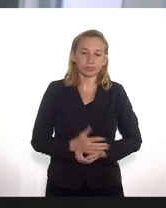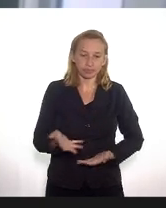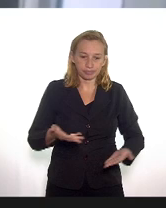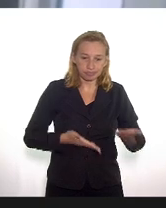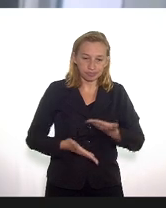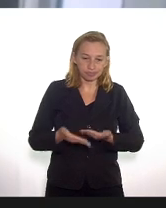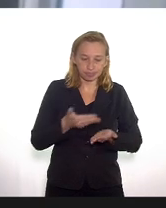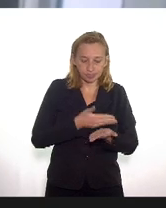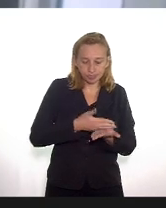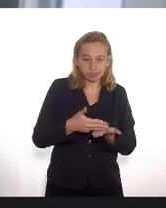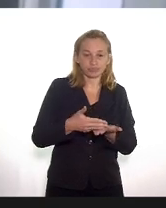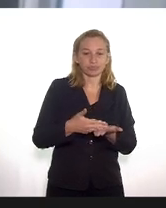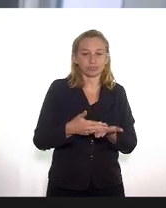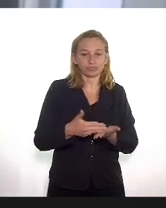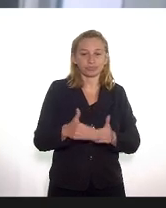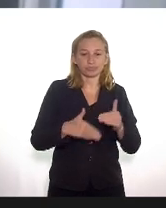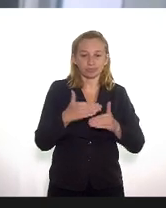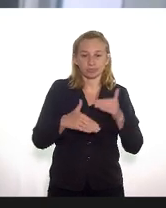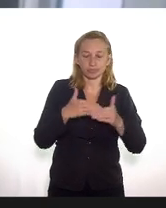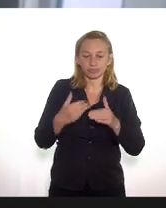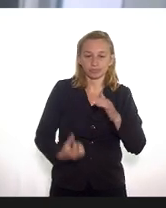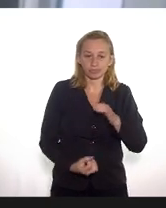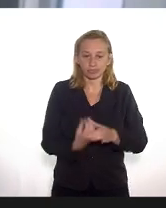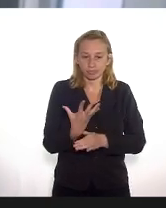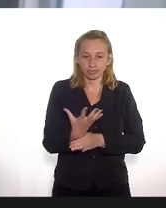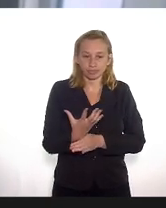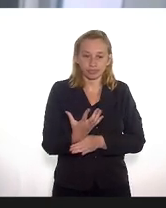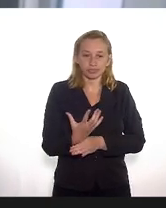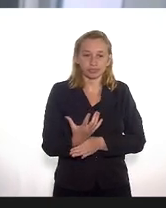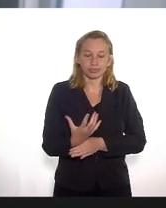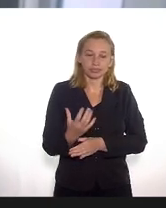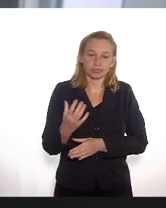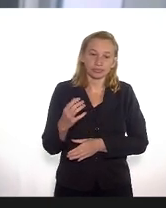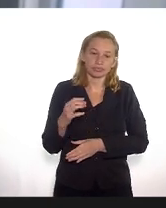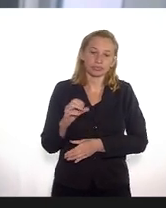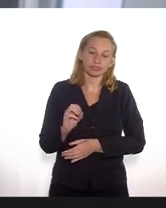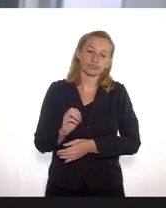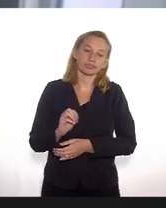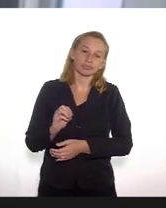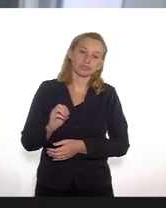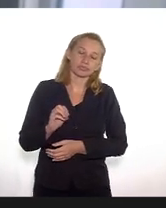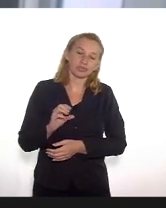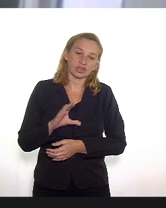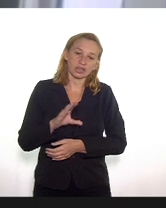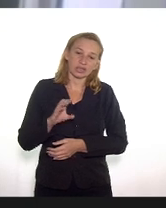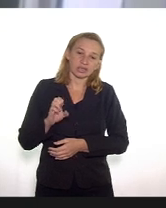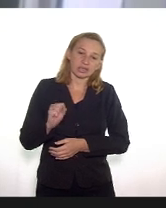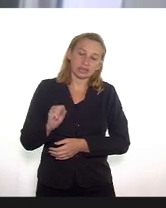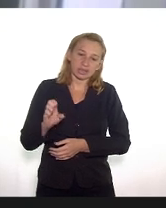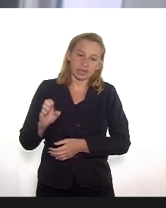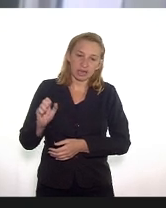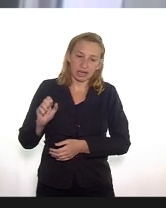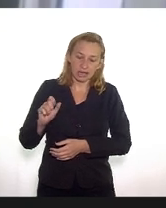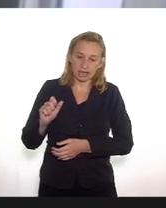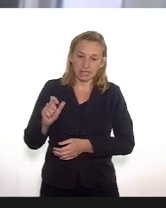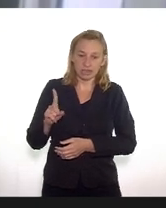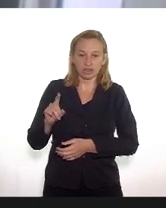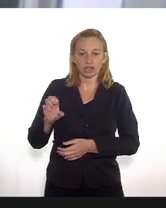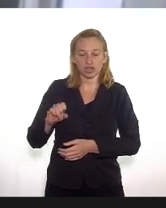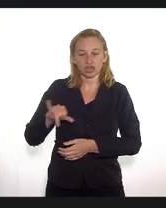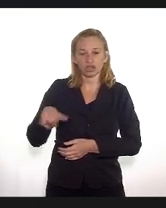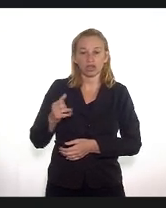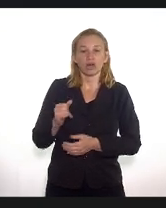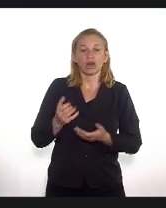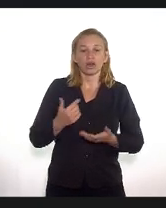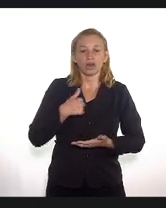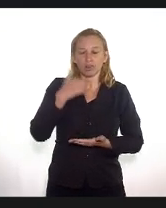desde o início, né, do processo de fundação do consórcio CEDERJ. Bom, eu agradeço muito e passo a palavra,